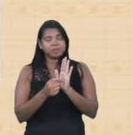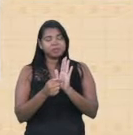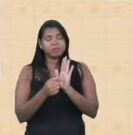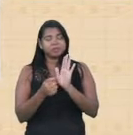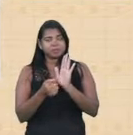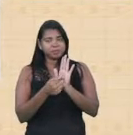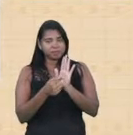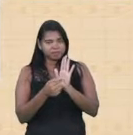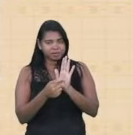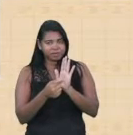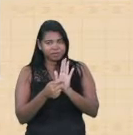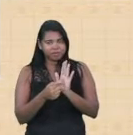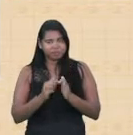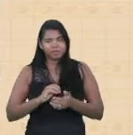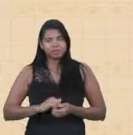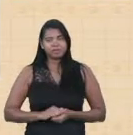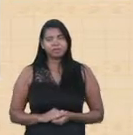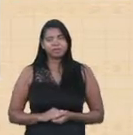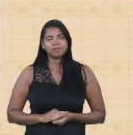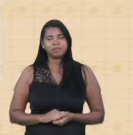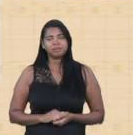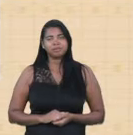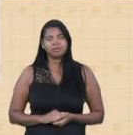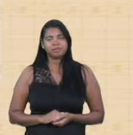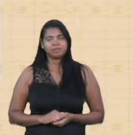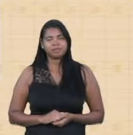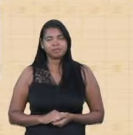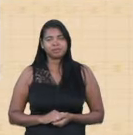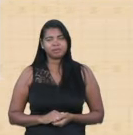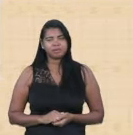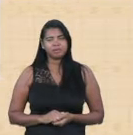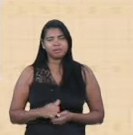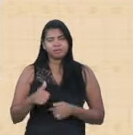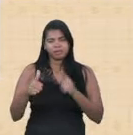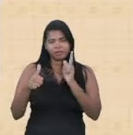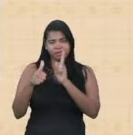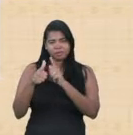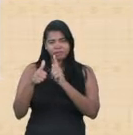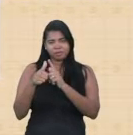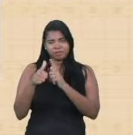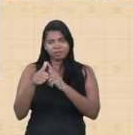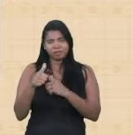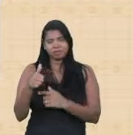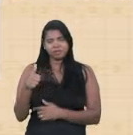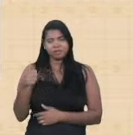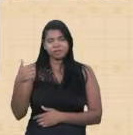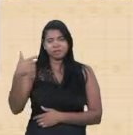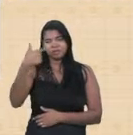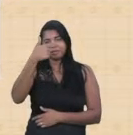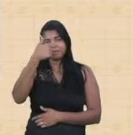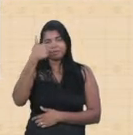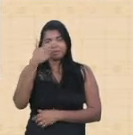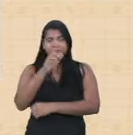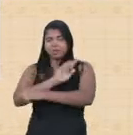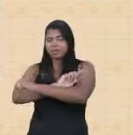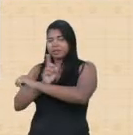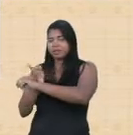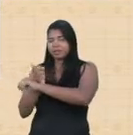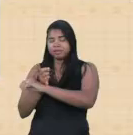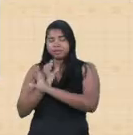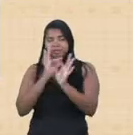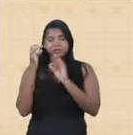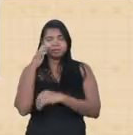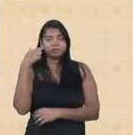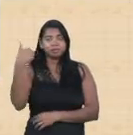agora você vai pegar o seu polegar e vai colocar o polegar na direção em que você está vendo a velocidade. Veja que a